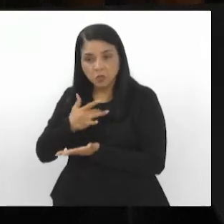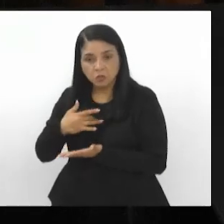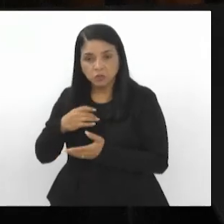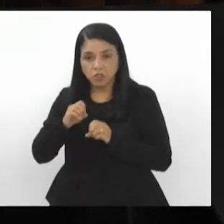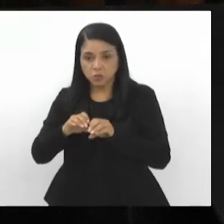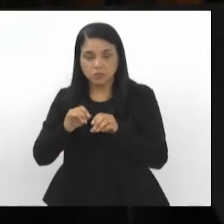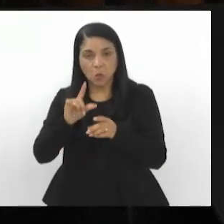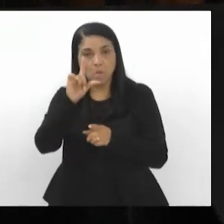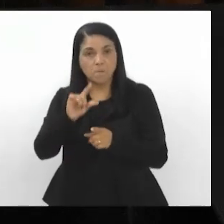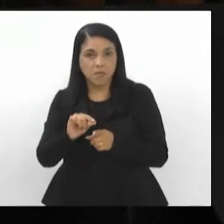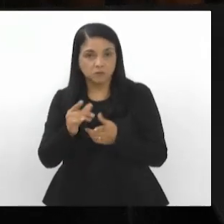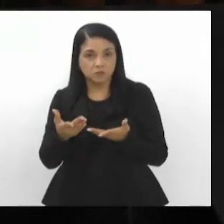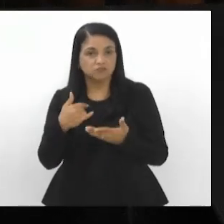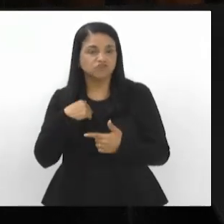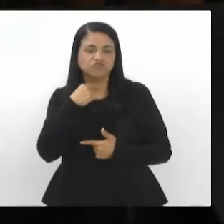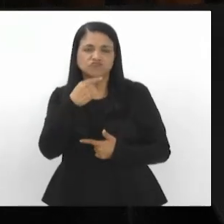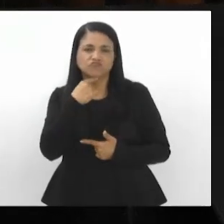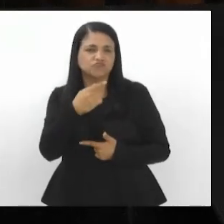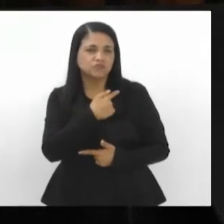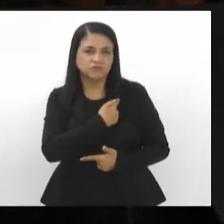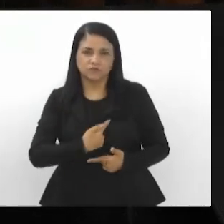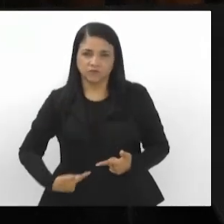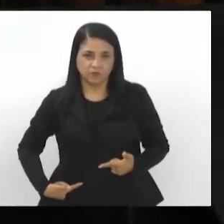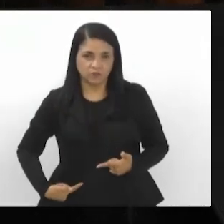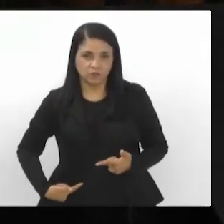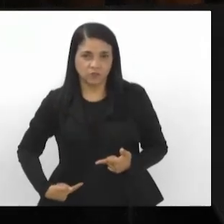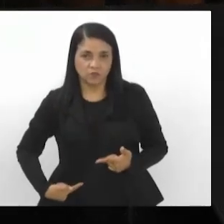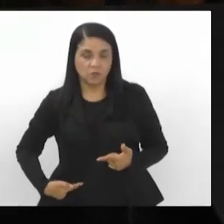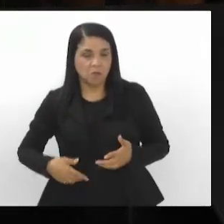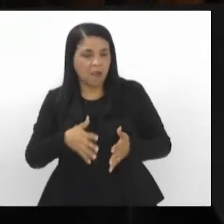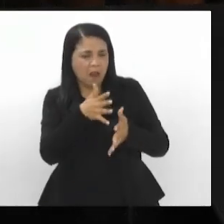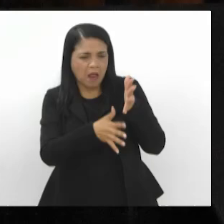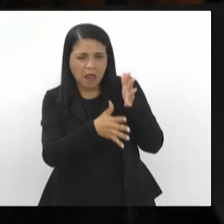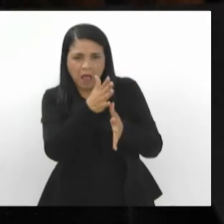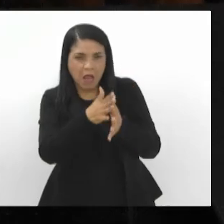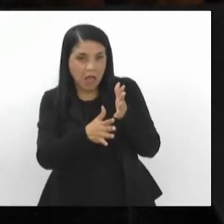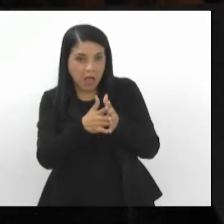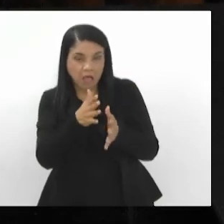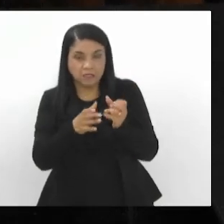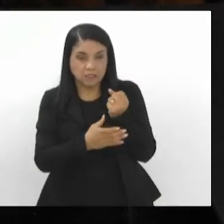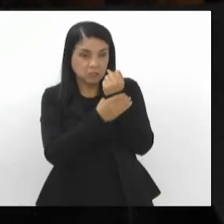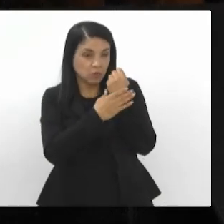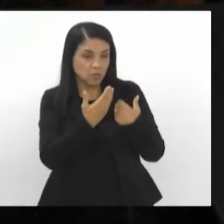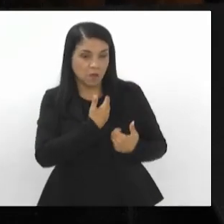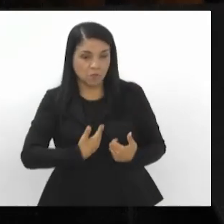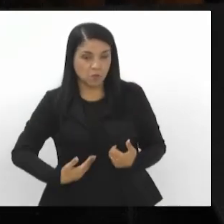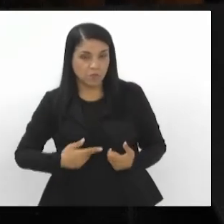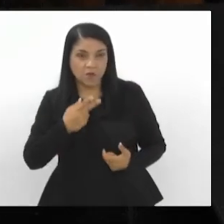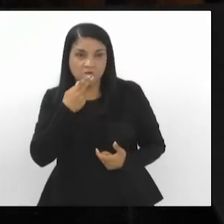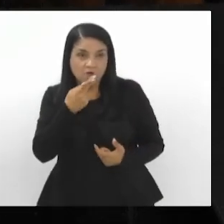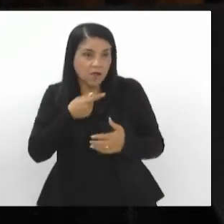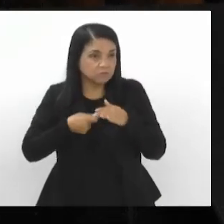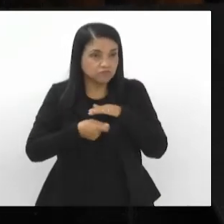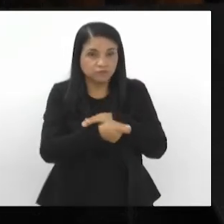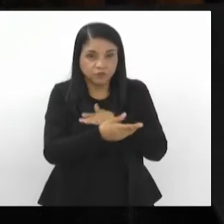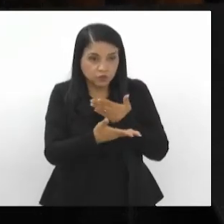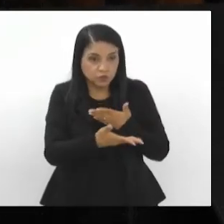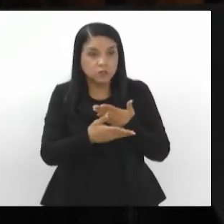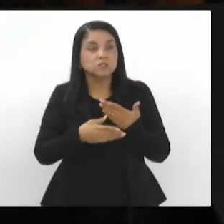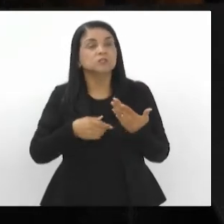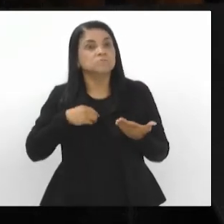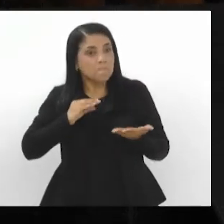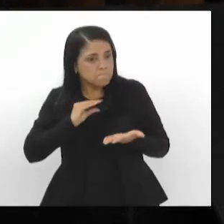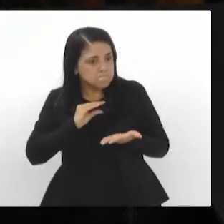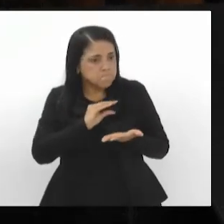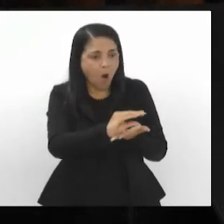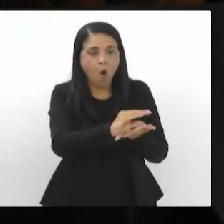seja, não adianta o governador ver o caos na segurança pública e dizer que não está investindo. Investiu